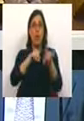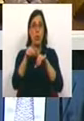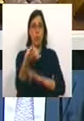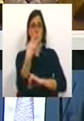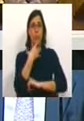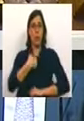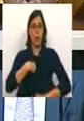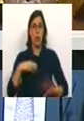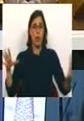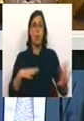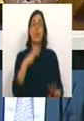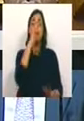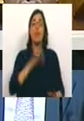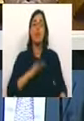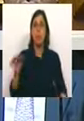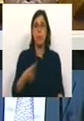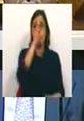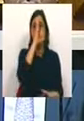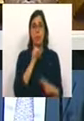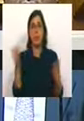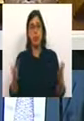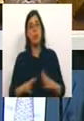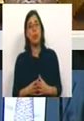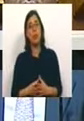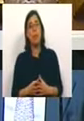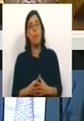eu. E dizer-lhe, Sr. Primeiro-Ministro, que